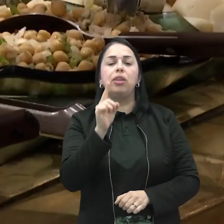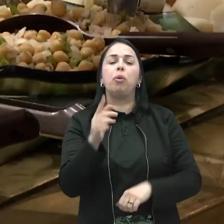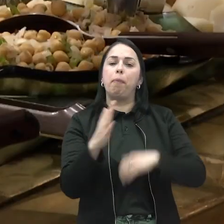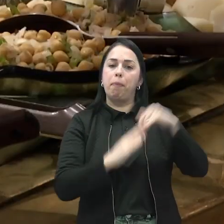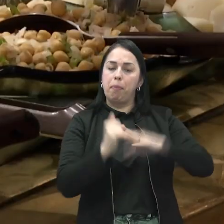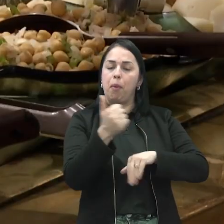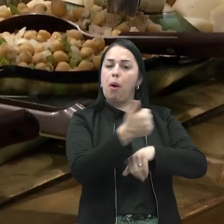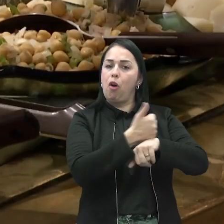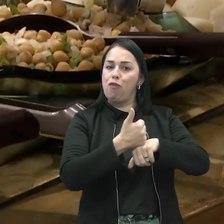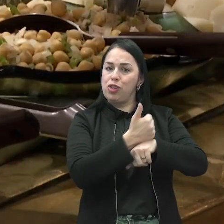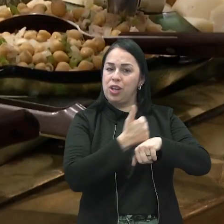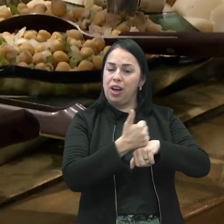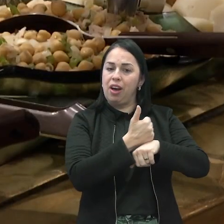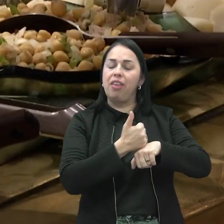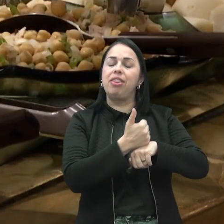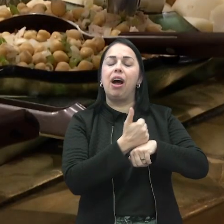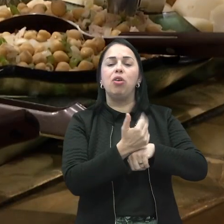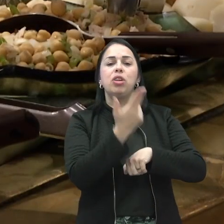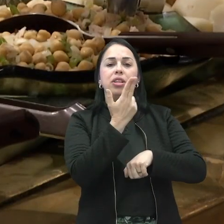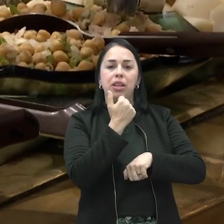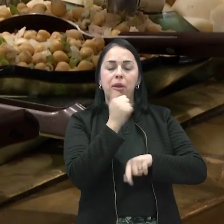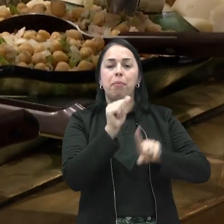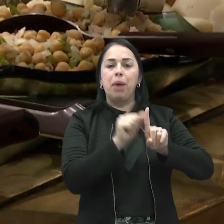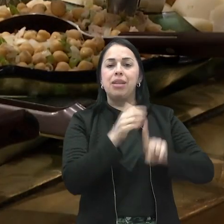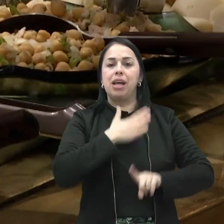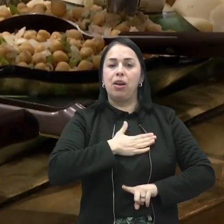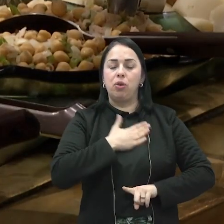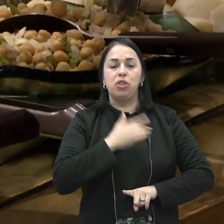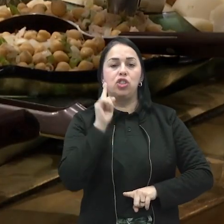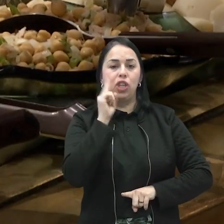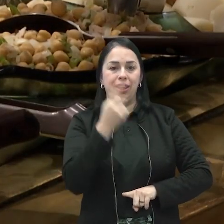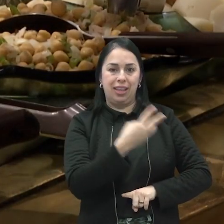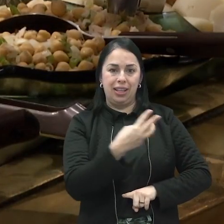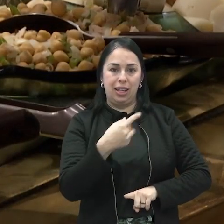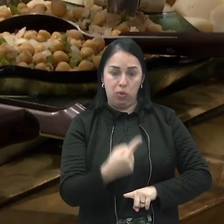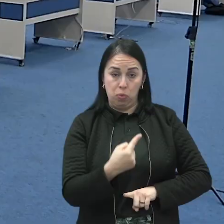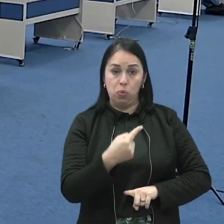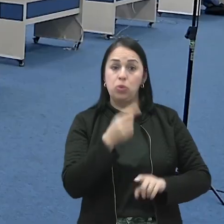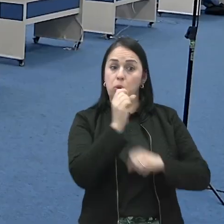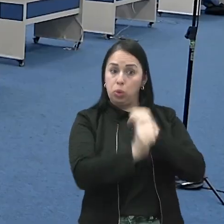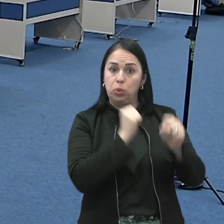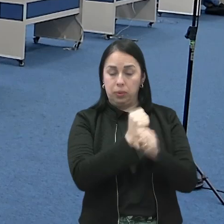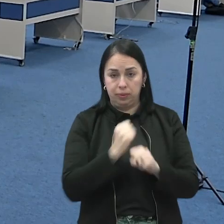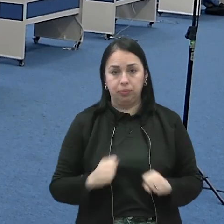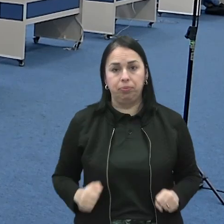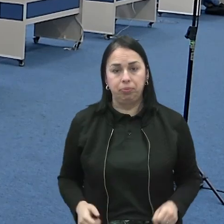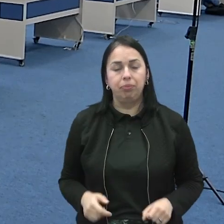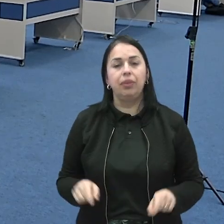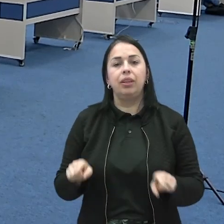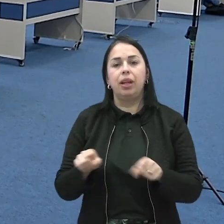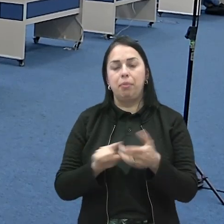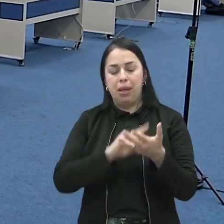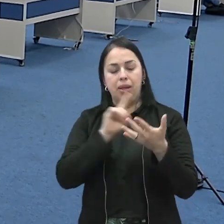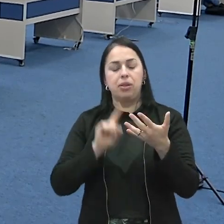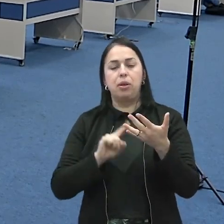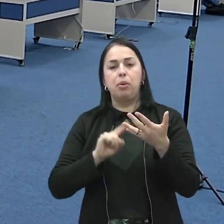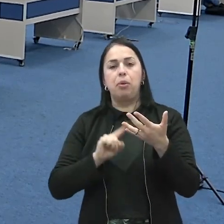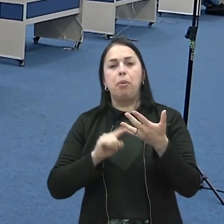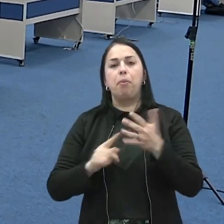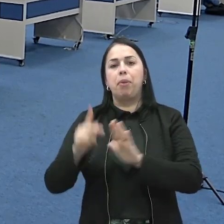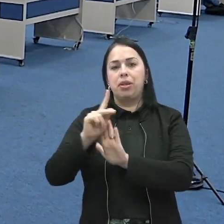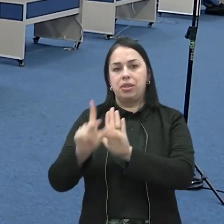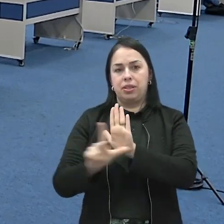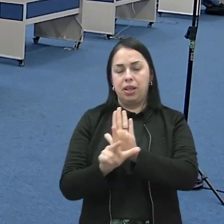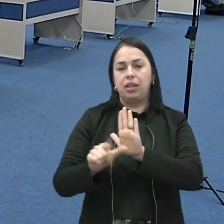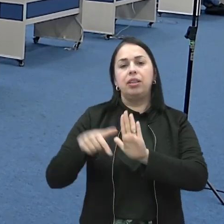Dia do Nutricionista, que também será comemorado em agosto, mas no dia 31. Durante a sessão também foi aprovado um projeto